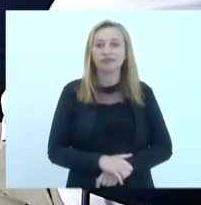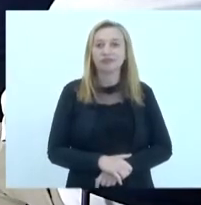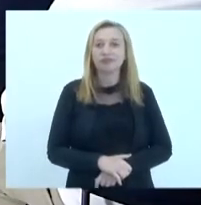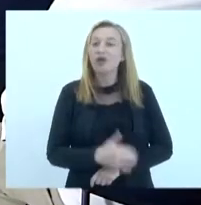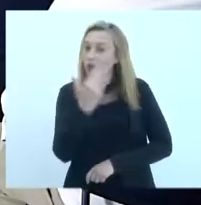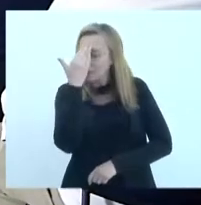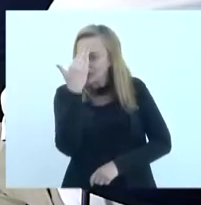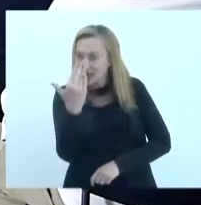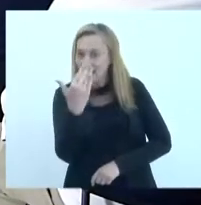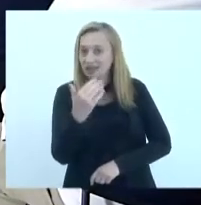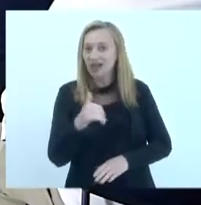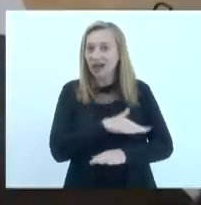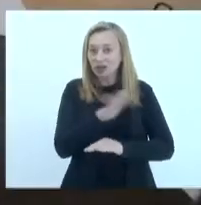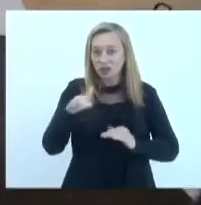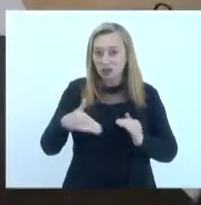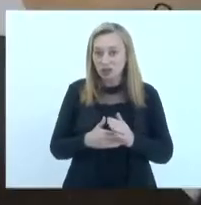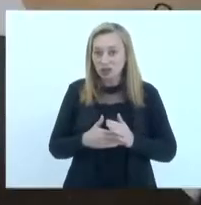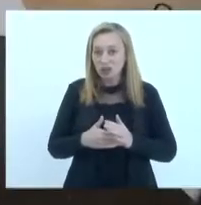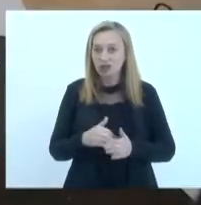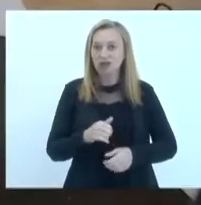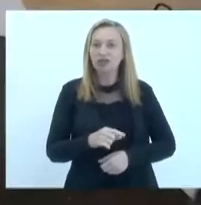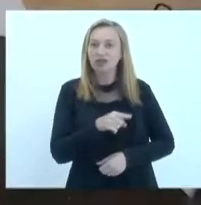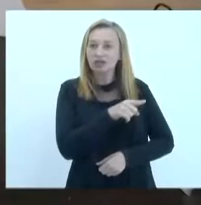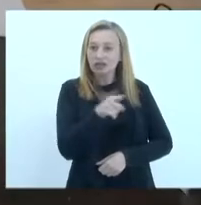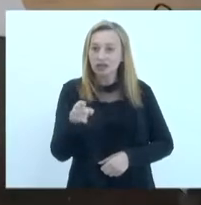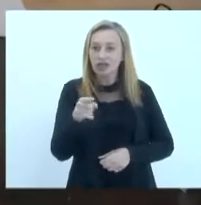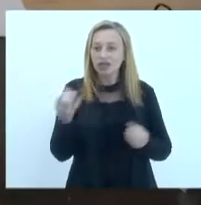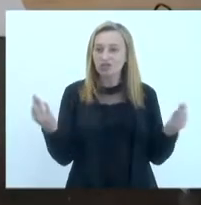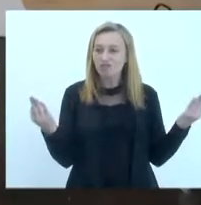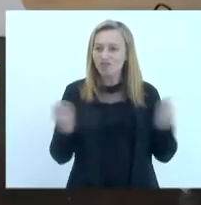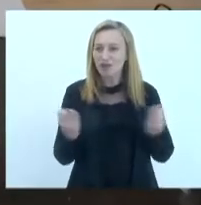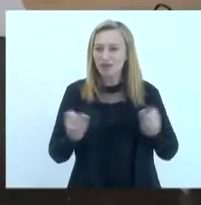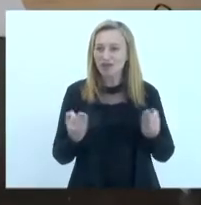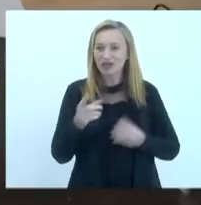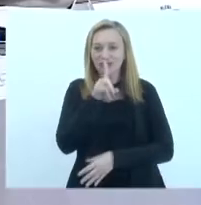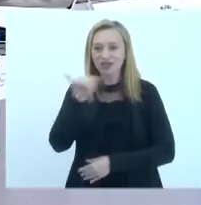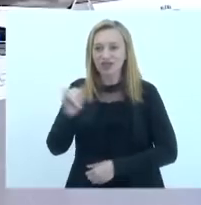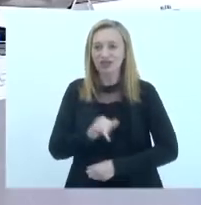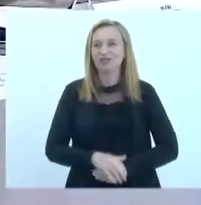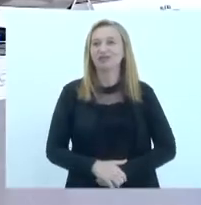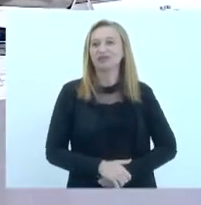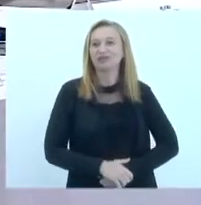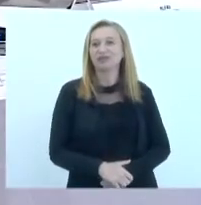Muito obrigado a todos e que vocês tenham um ótimo dia.